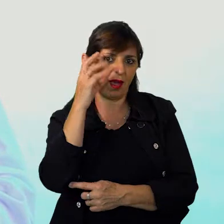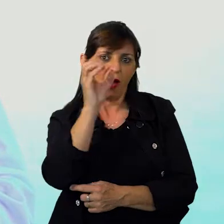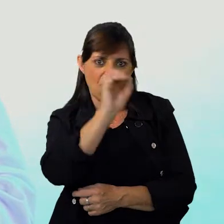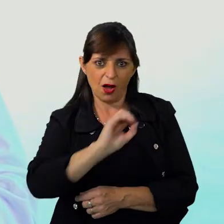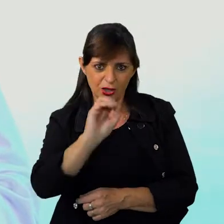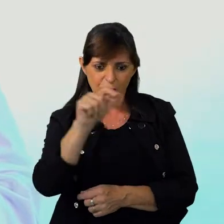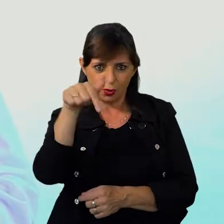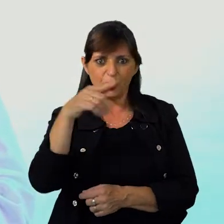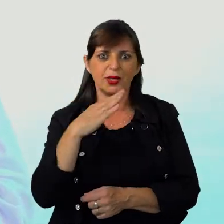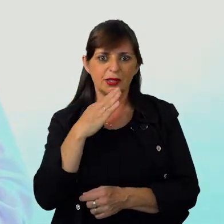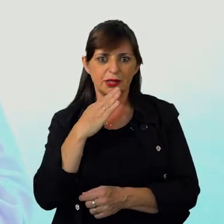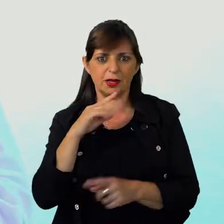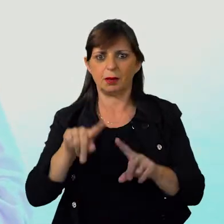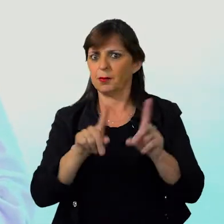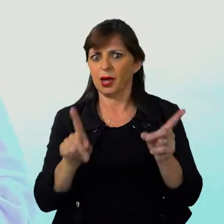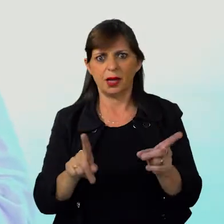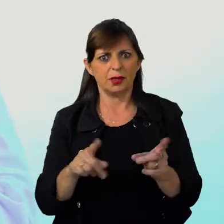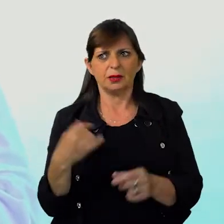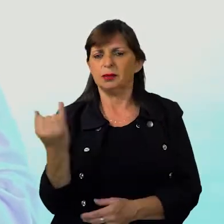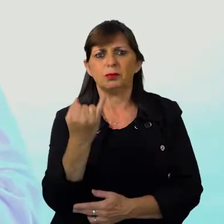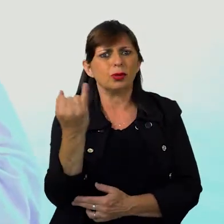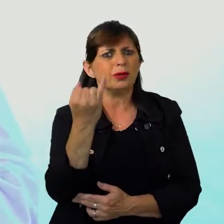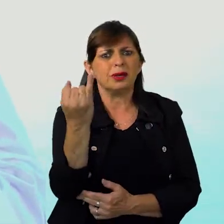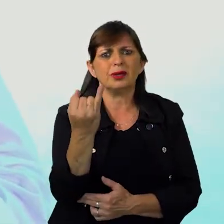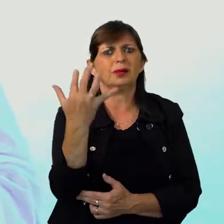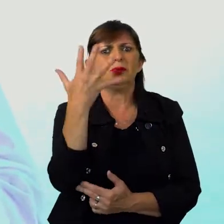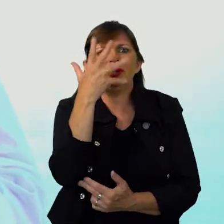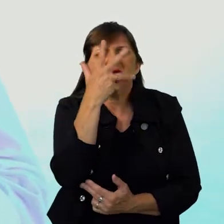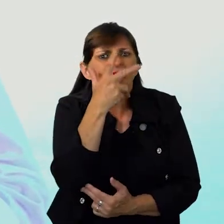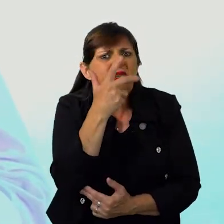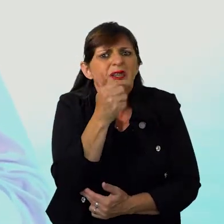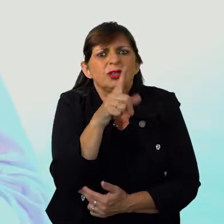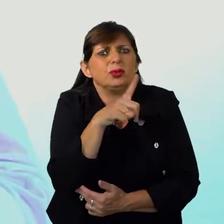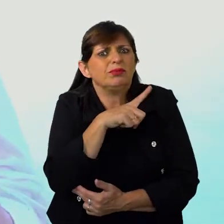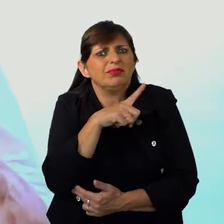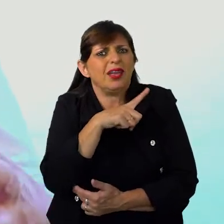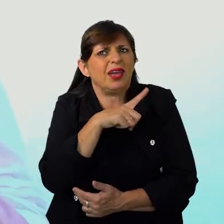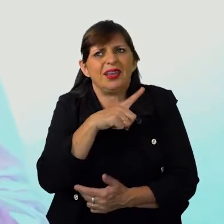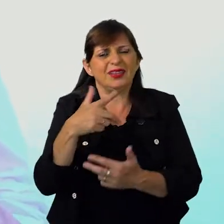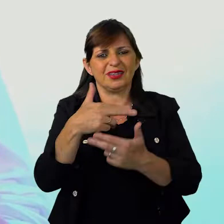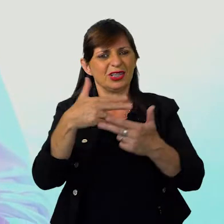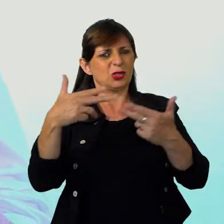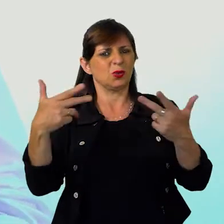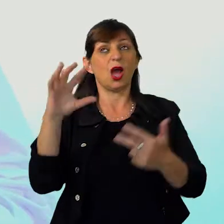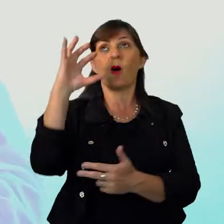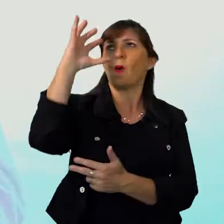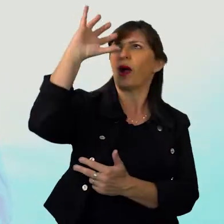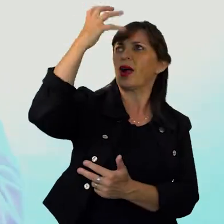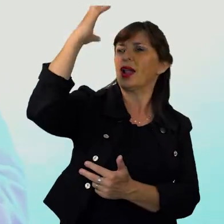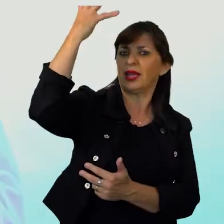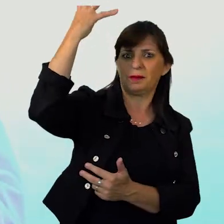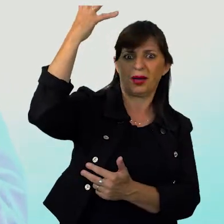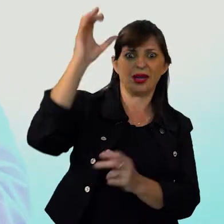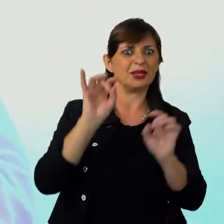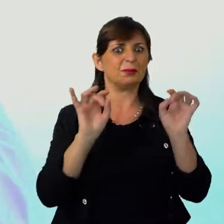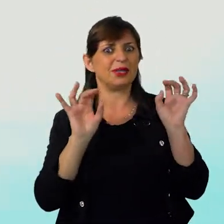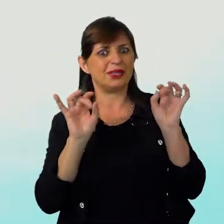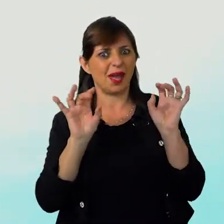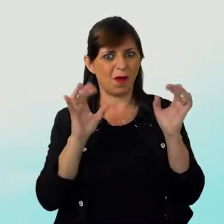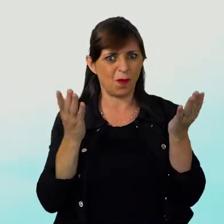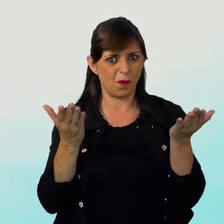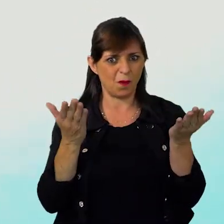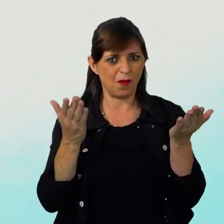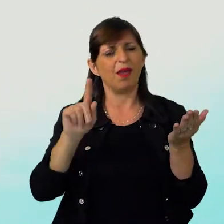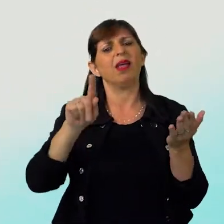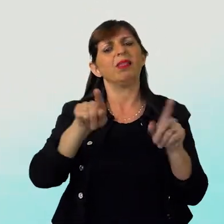conheçam nesse lugar que são lugares que tem todo um clima especial por essa história toda